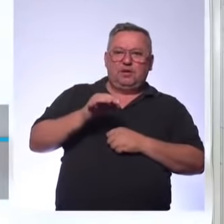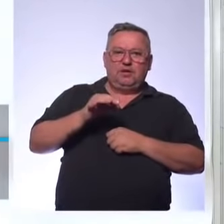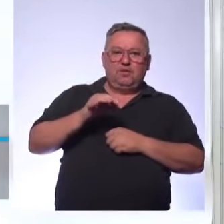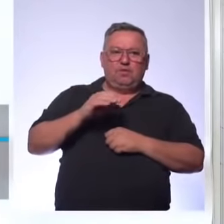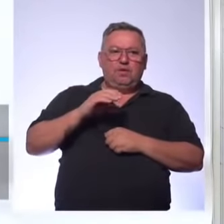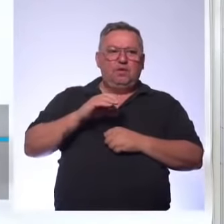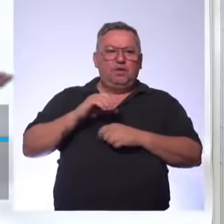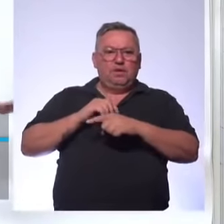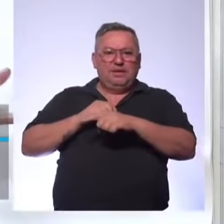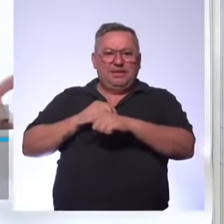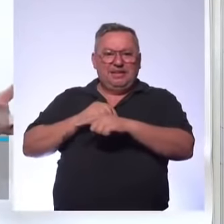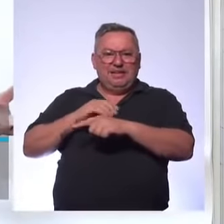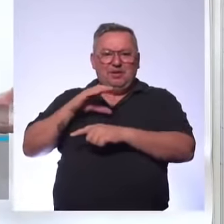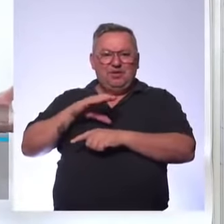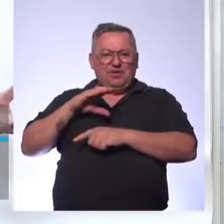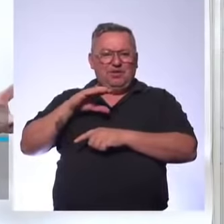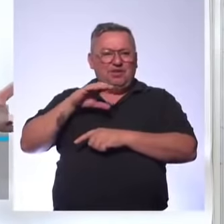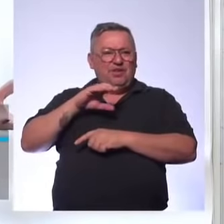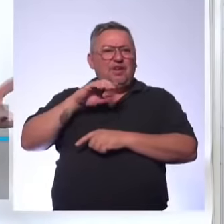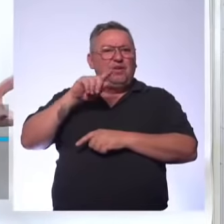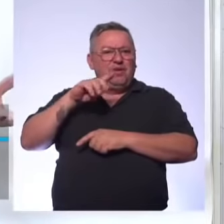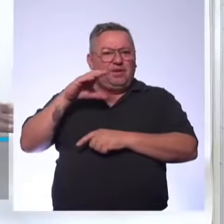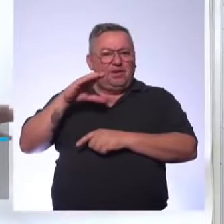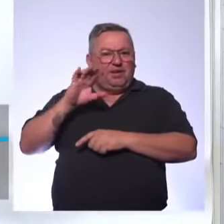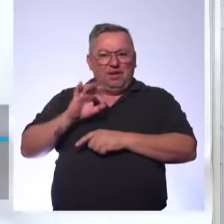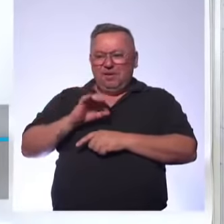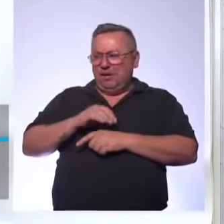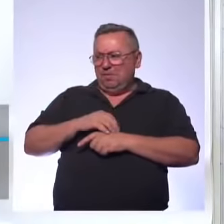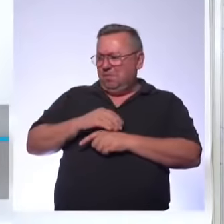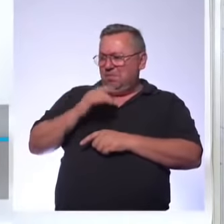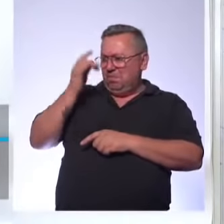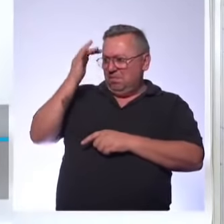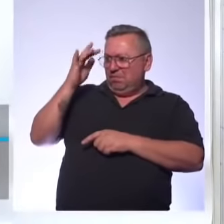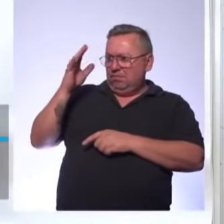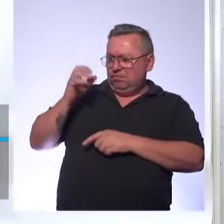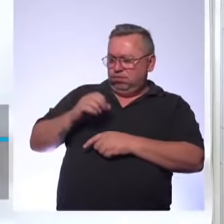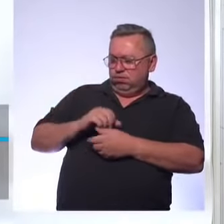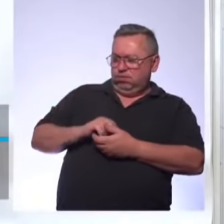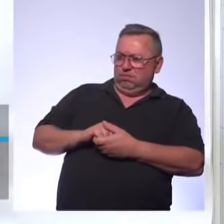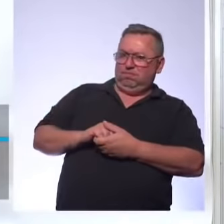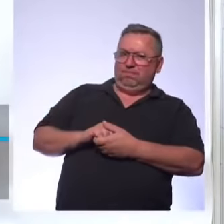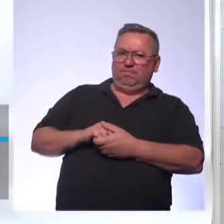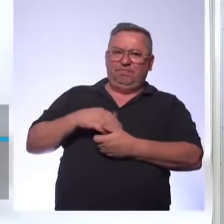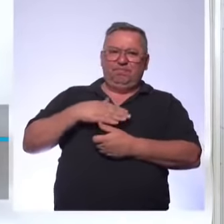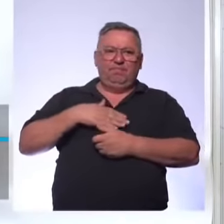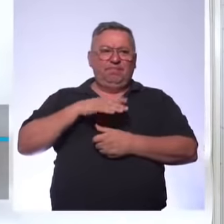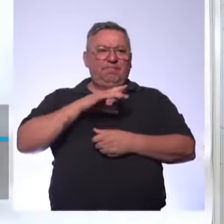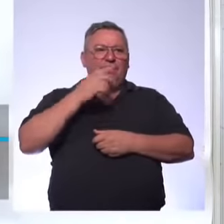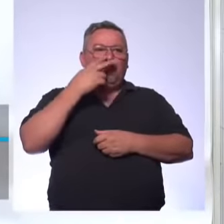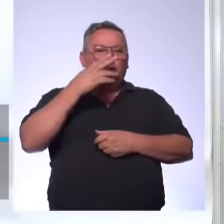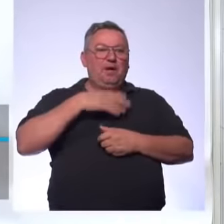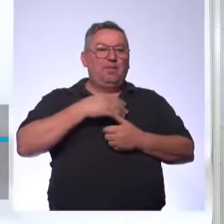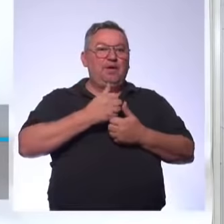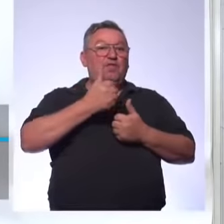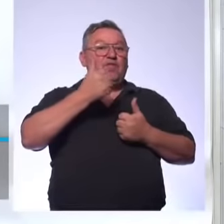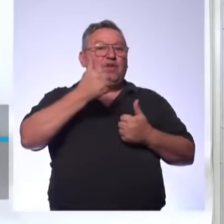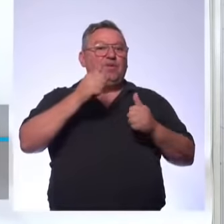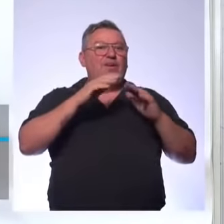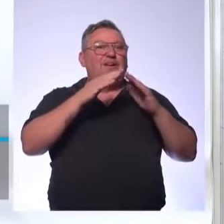eu falei, não sei nem o que é GC. Ele fechou uma cara assim, eu falei, meu Deus do céu, parece a minha